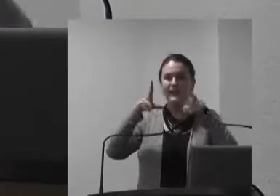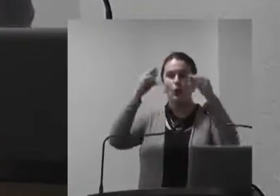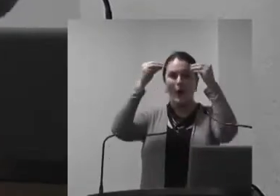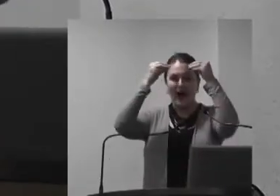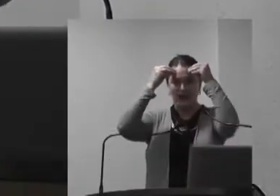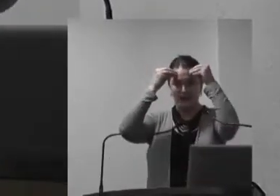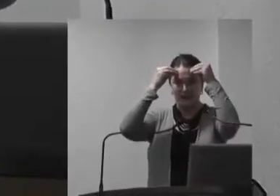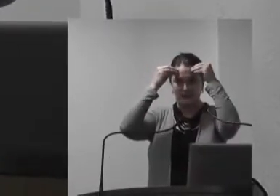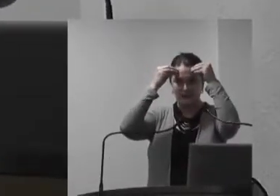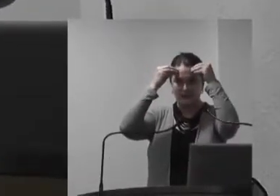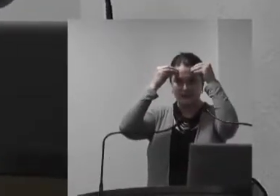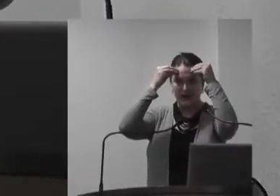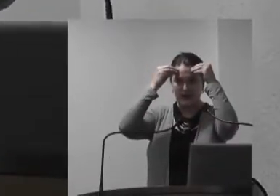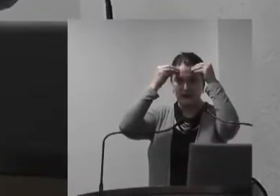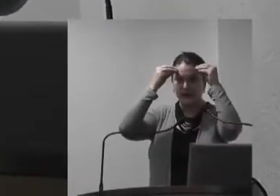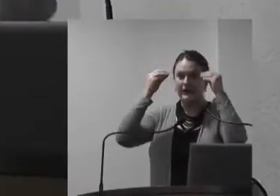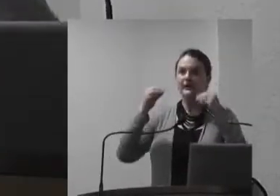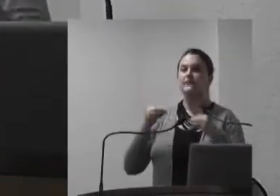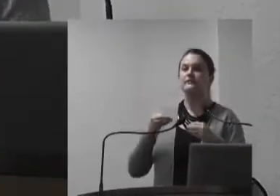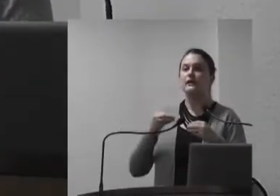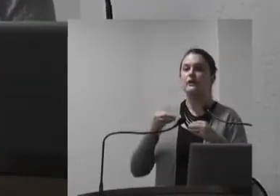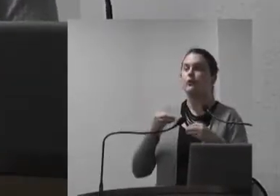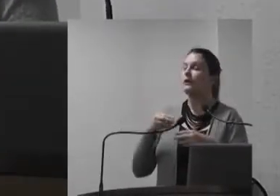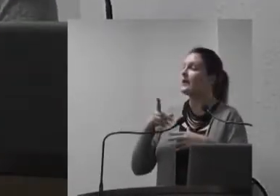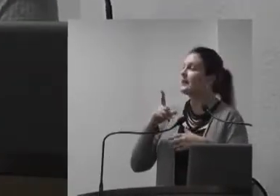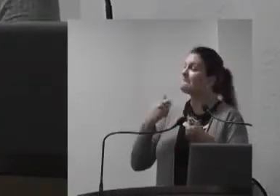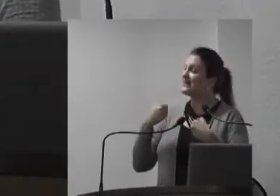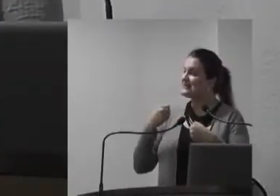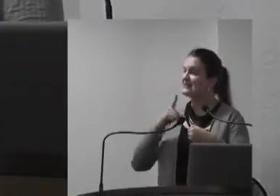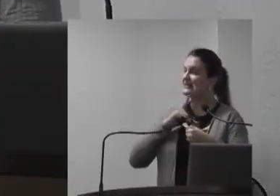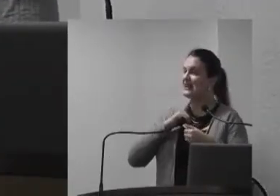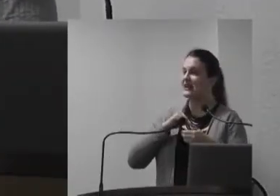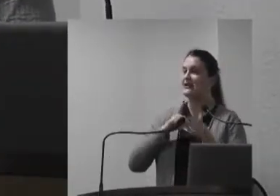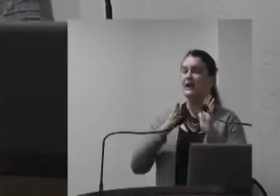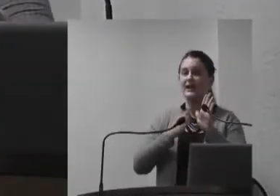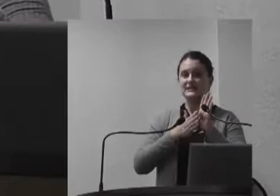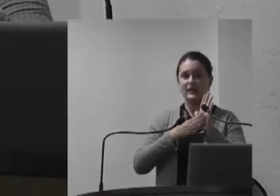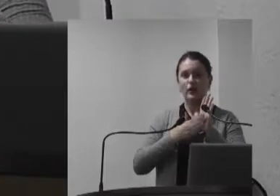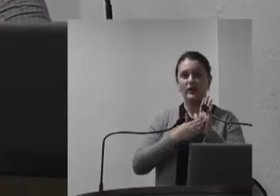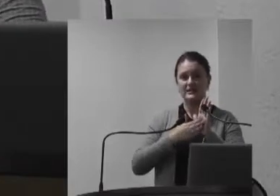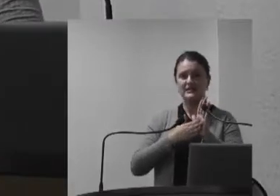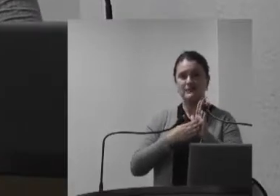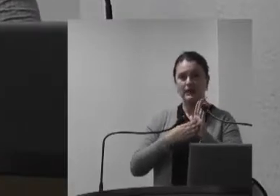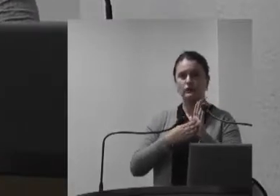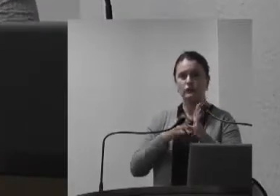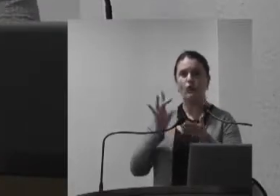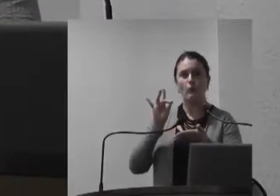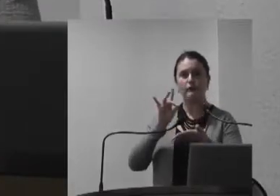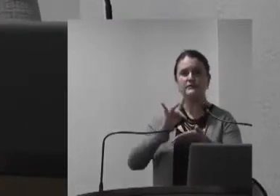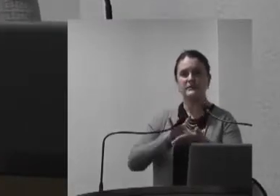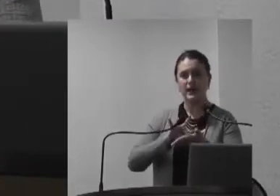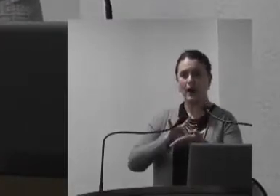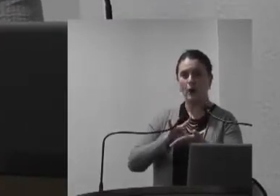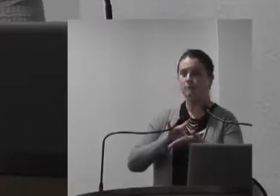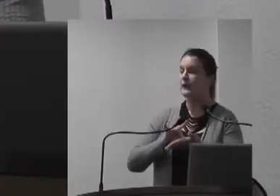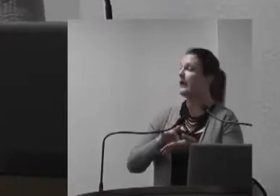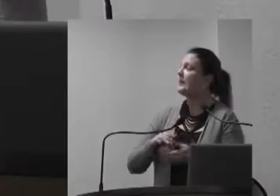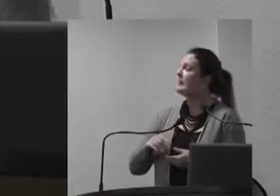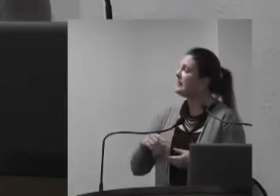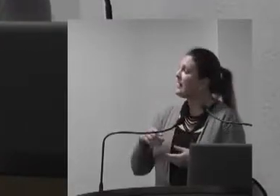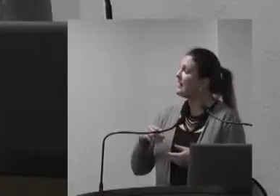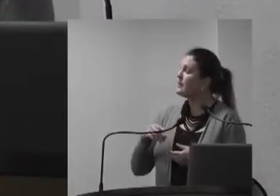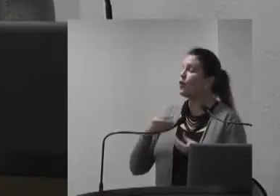não é uma linguagem, certo? Então, ela precisa ter esse reconhecimento como